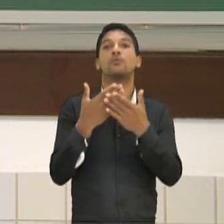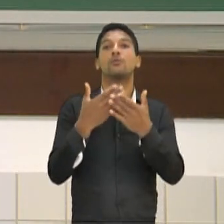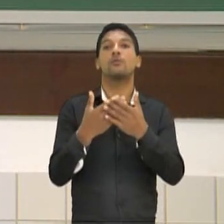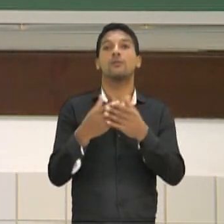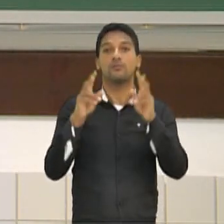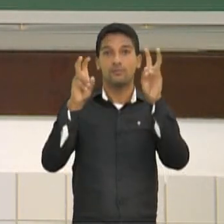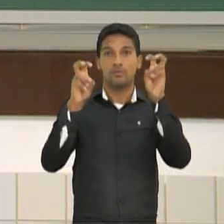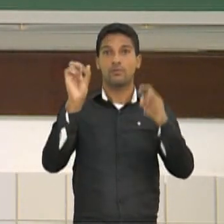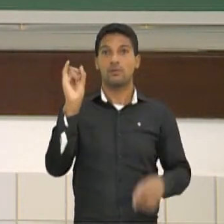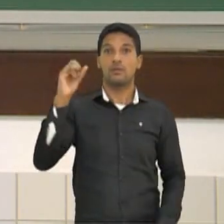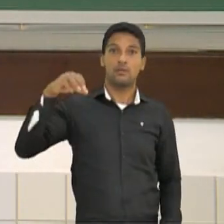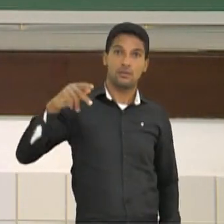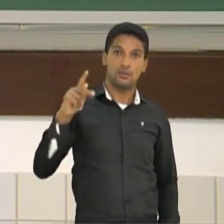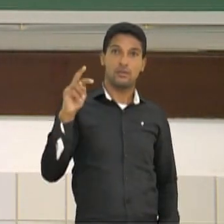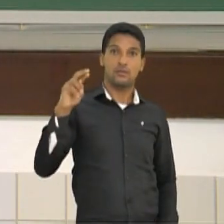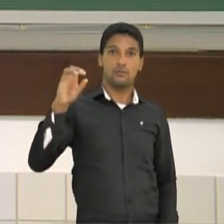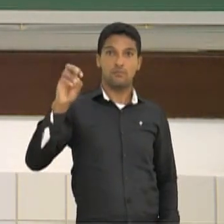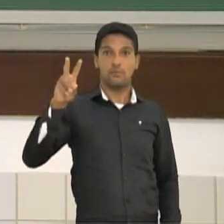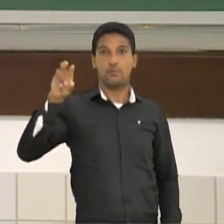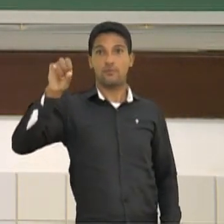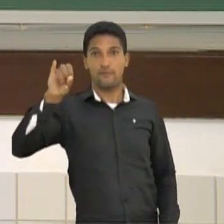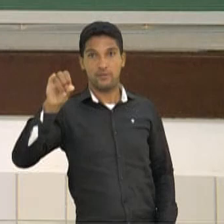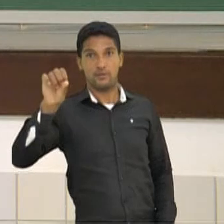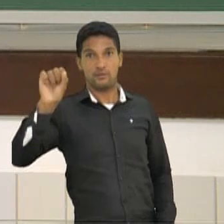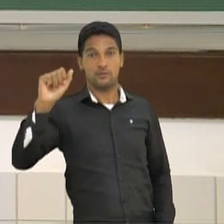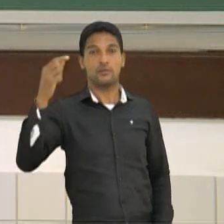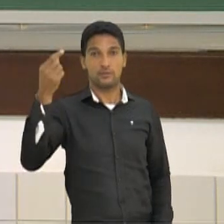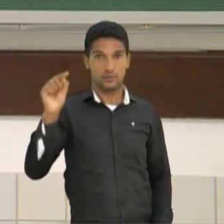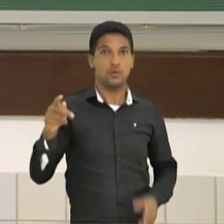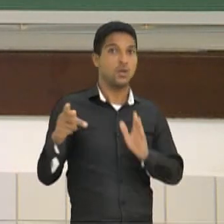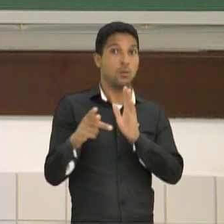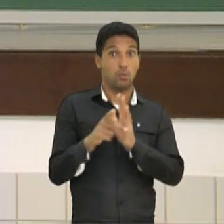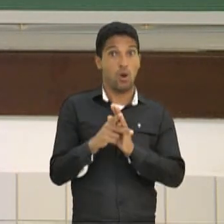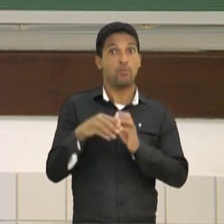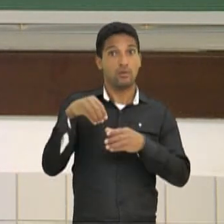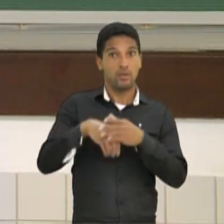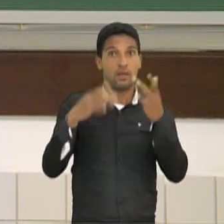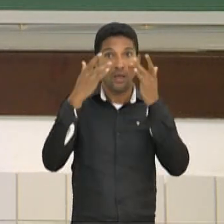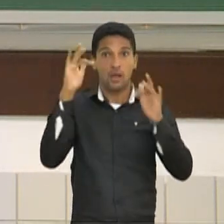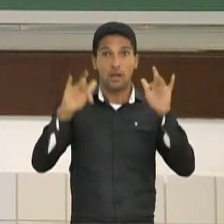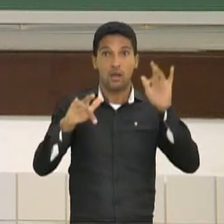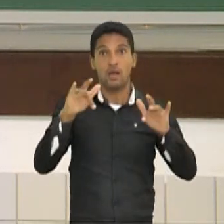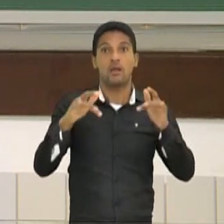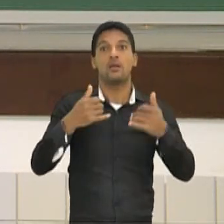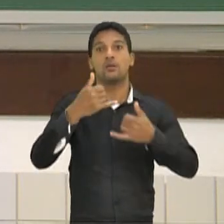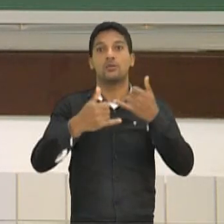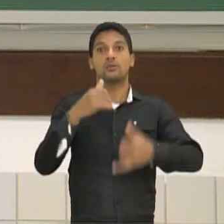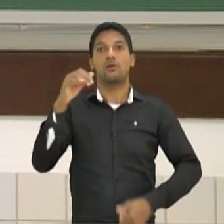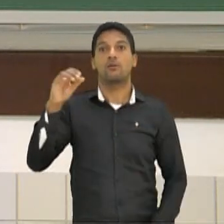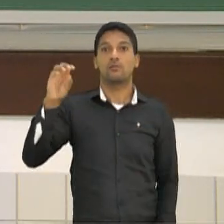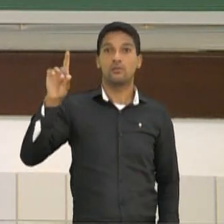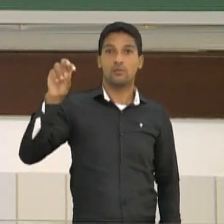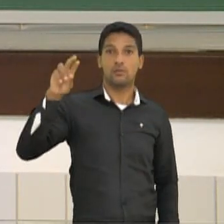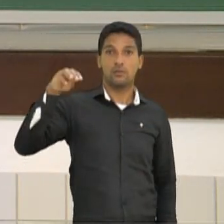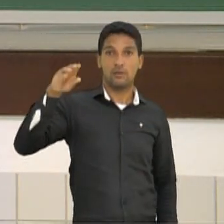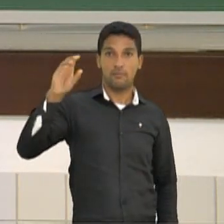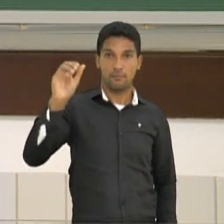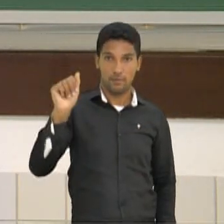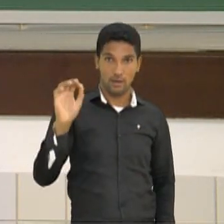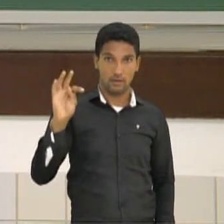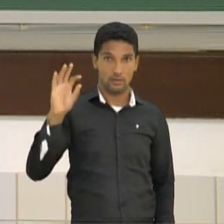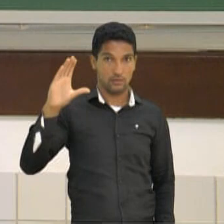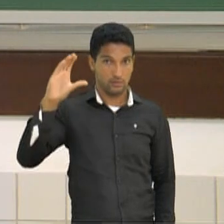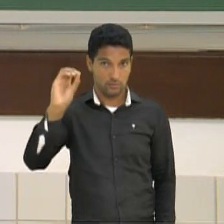que está presente dentro dos jogos dramáticos que nós trabalhamos na aula passada. Dentro do quadro Saiba Mais, temos vídeos que vão estar